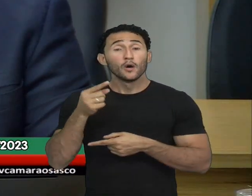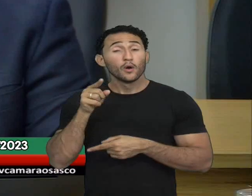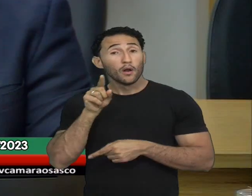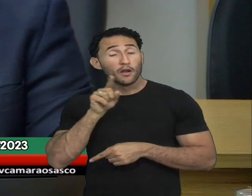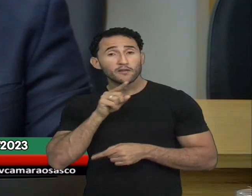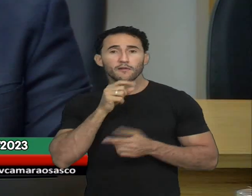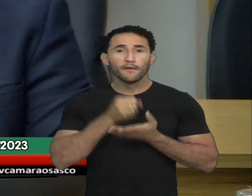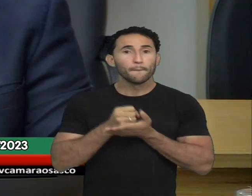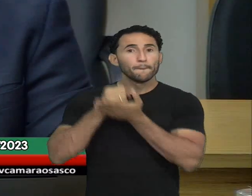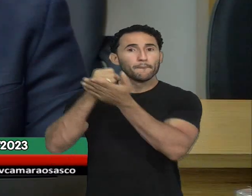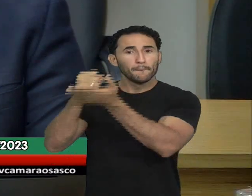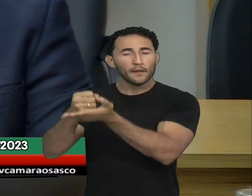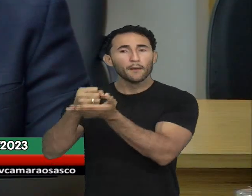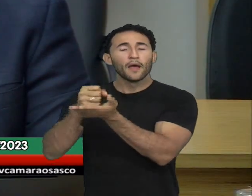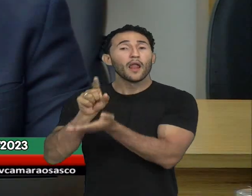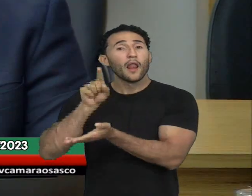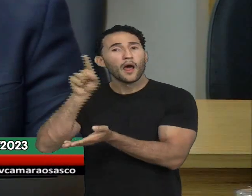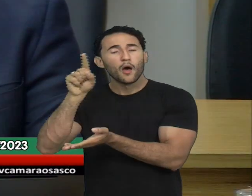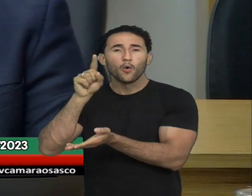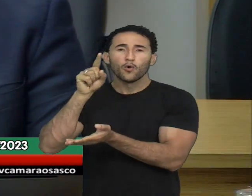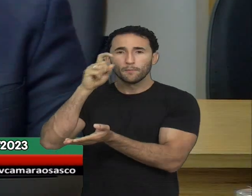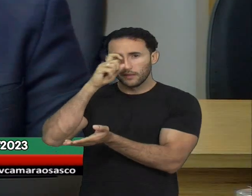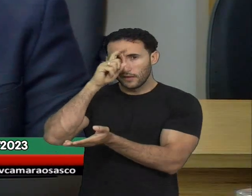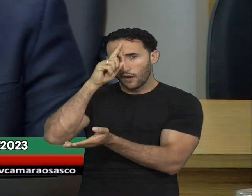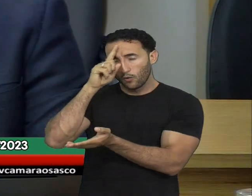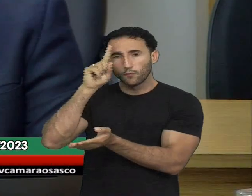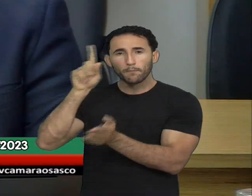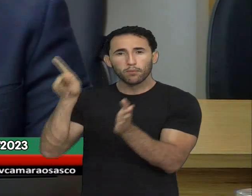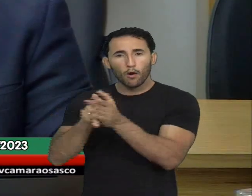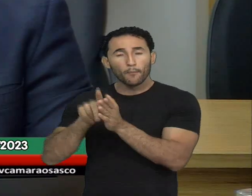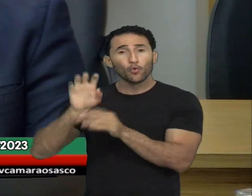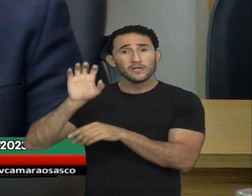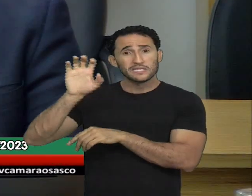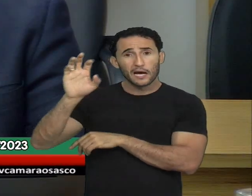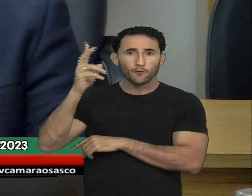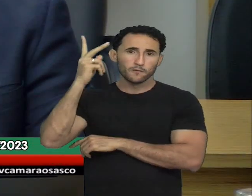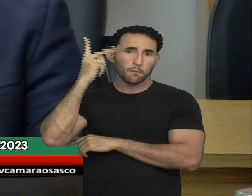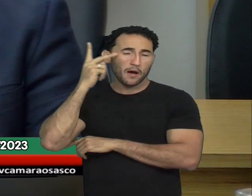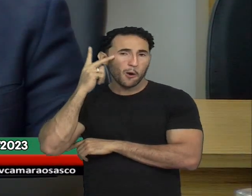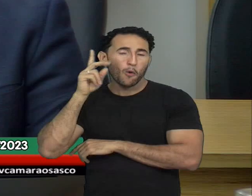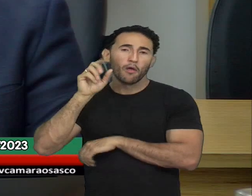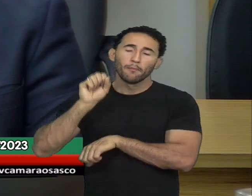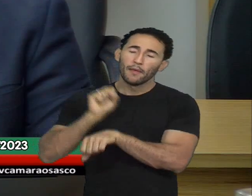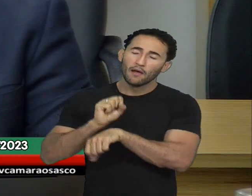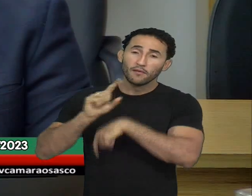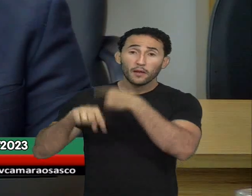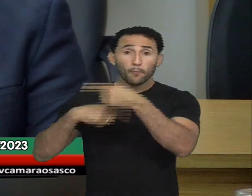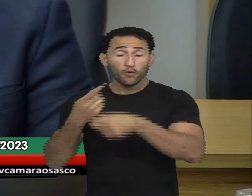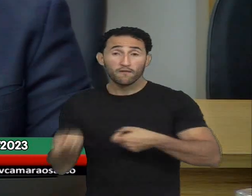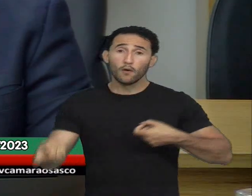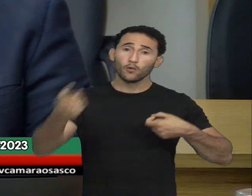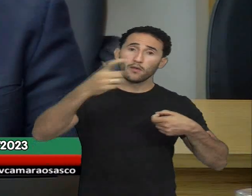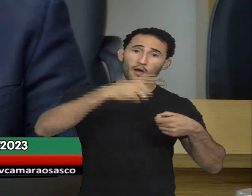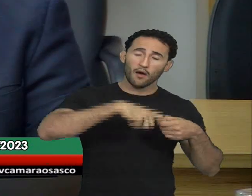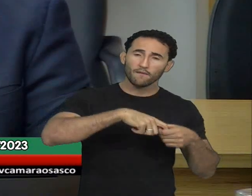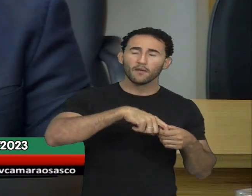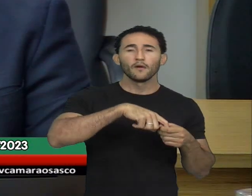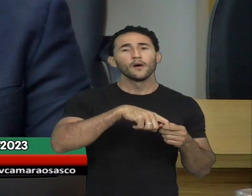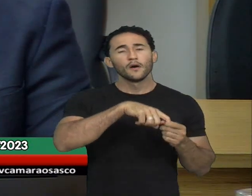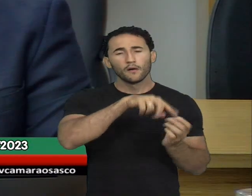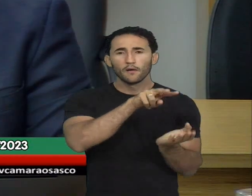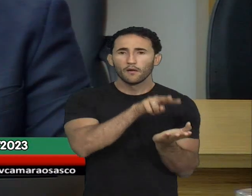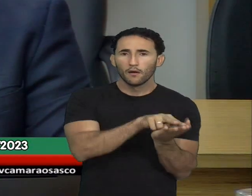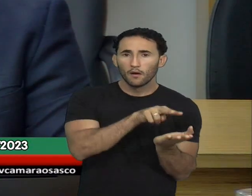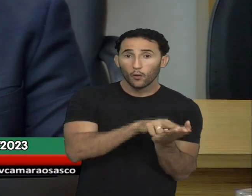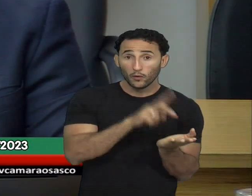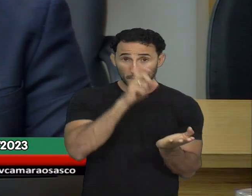Estado, eles realizavam o exame, voltavam ao hospital municipal e lá esperavam mais alguns meses